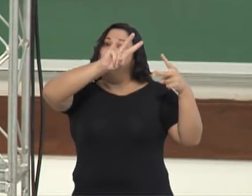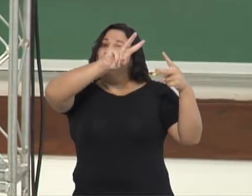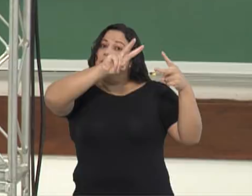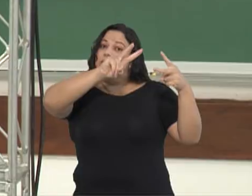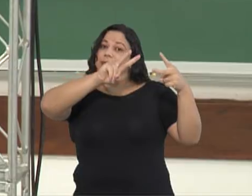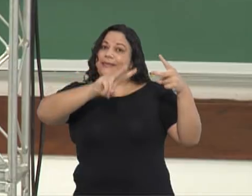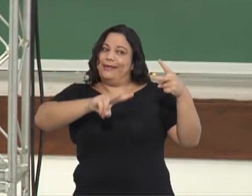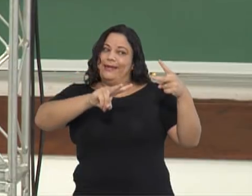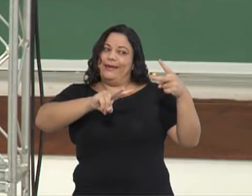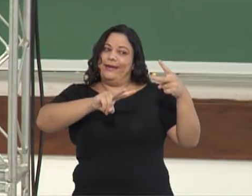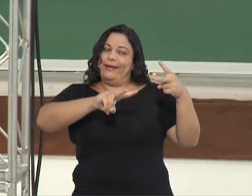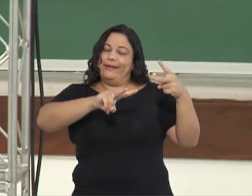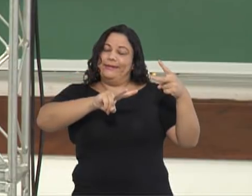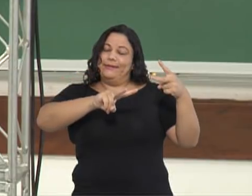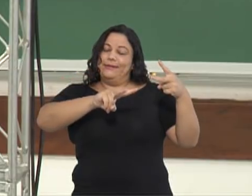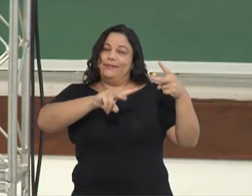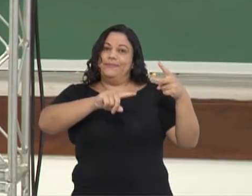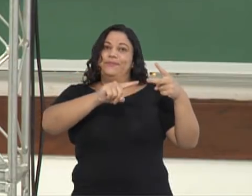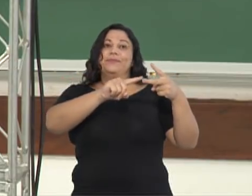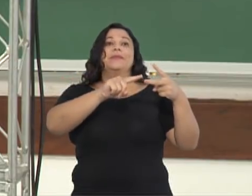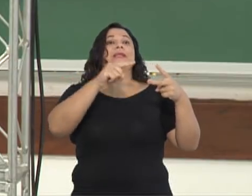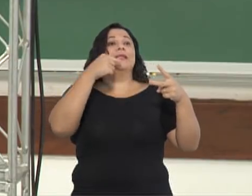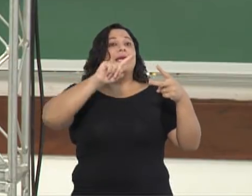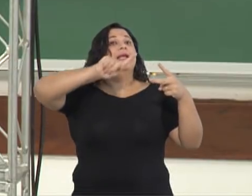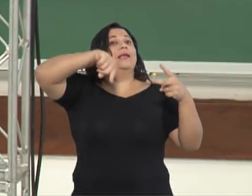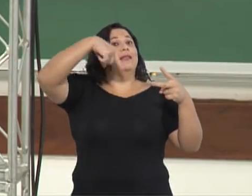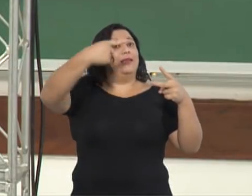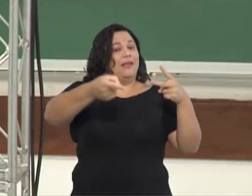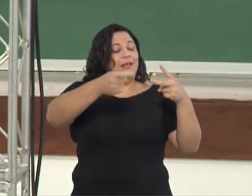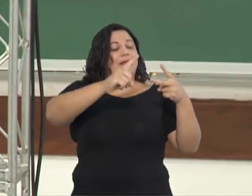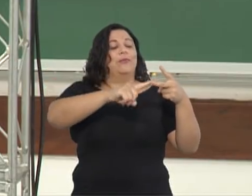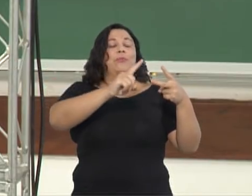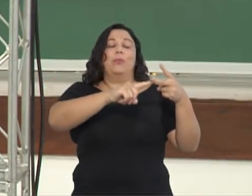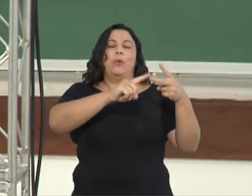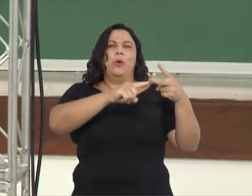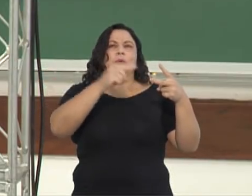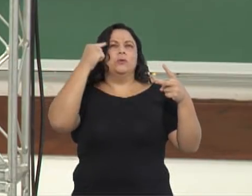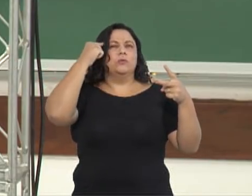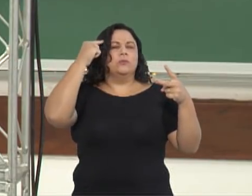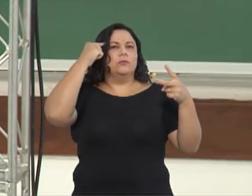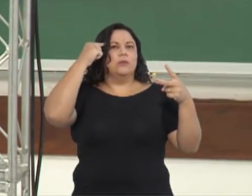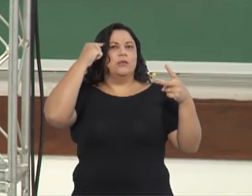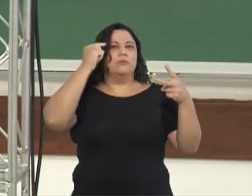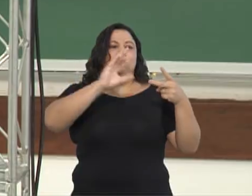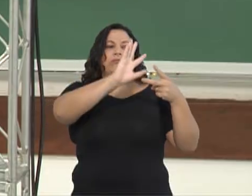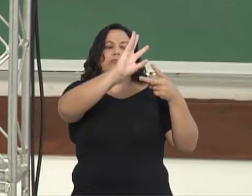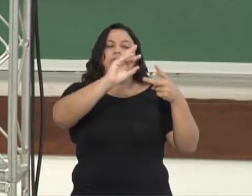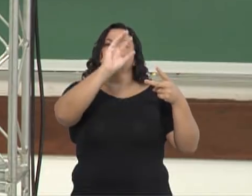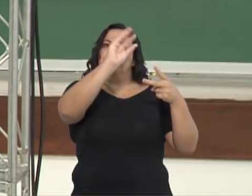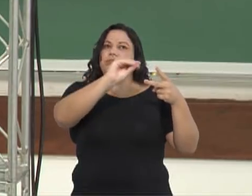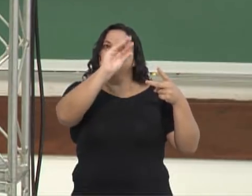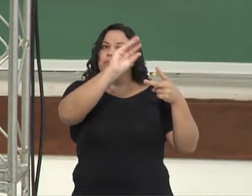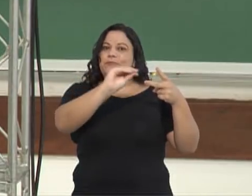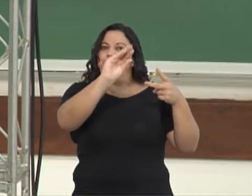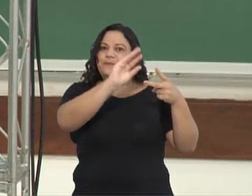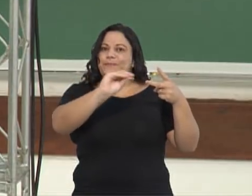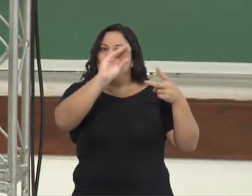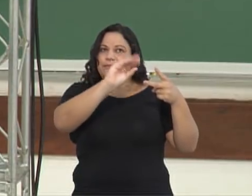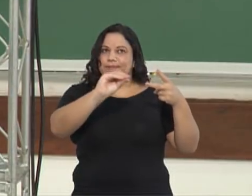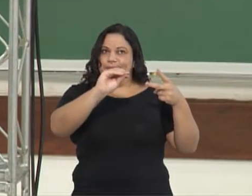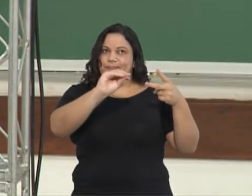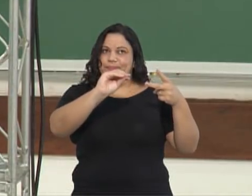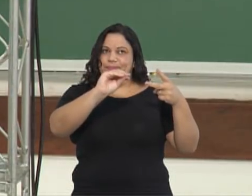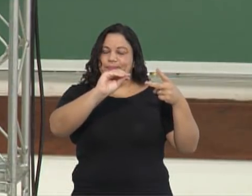númerozinho, vocês vão ouvir e logo em seguida vocês vão repetir esse mesmo número. Tudo bem?